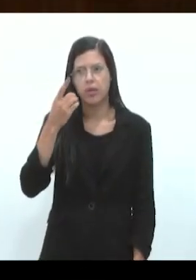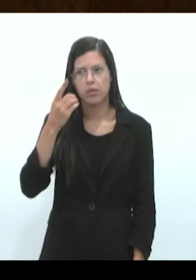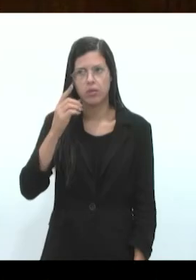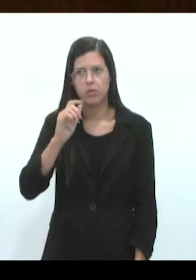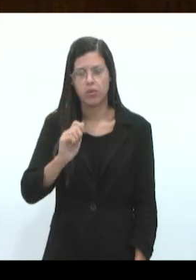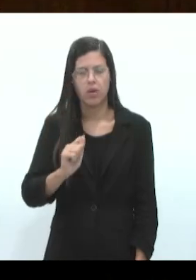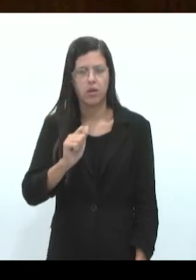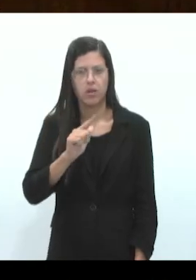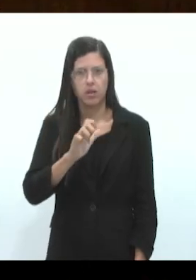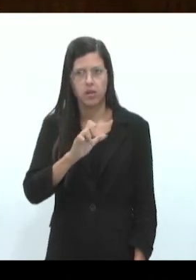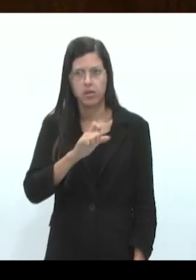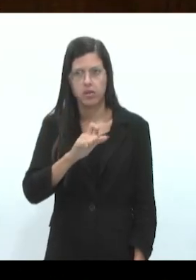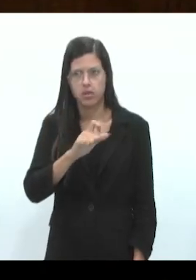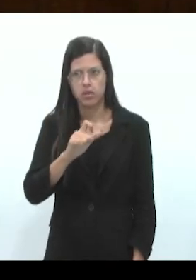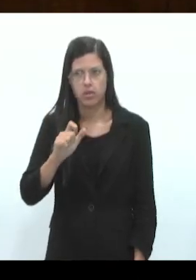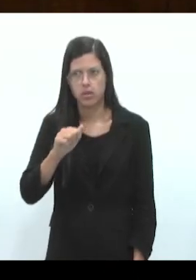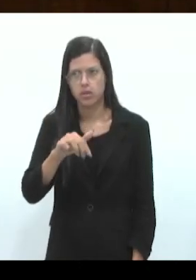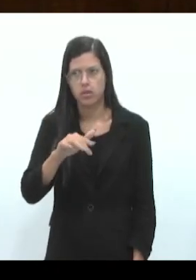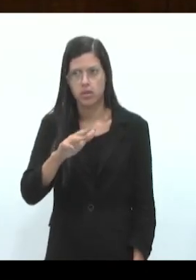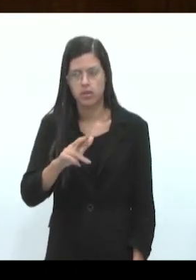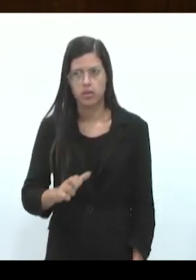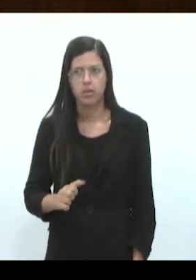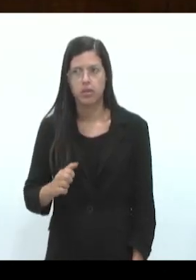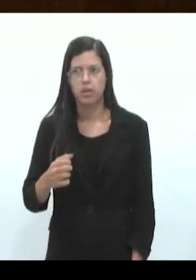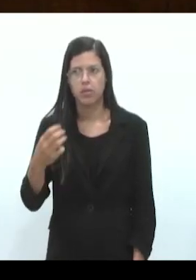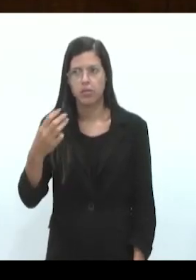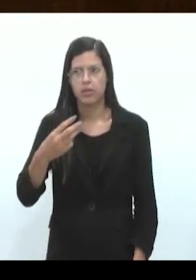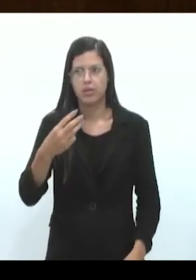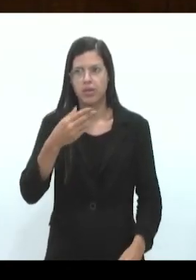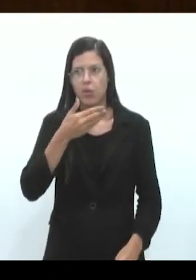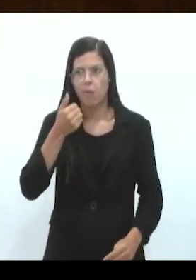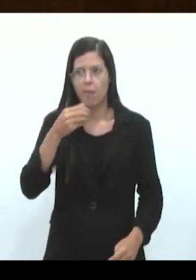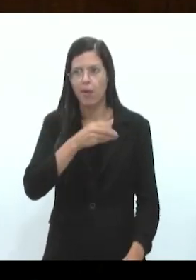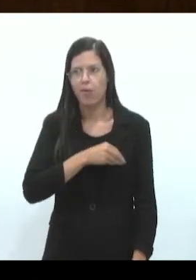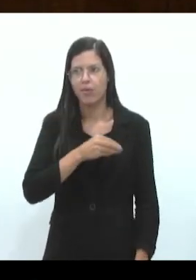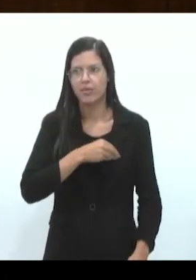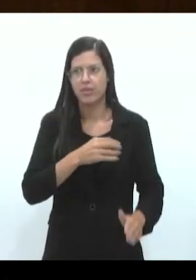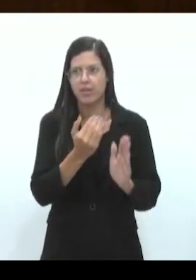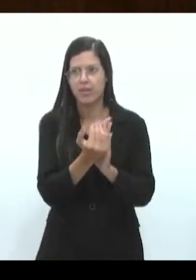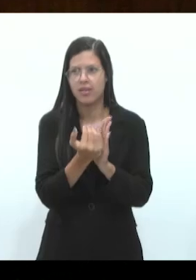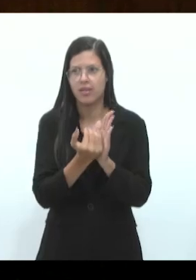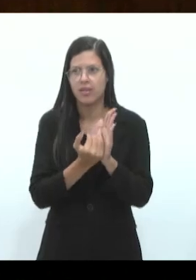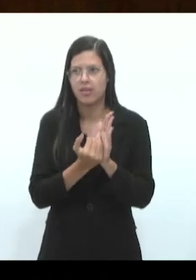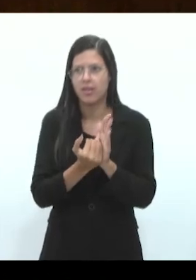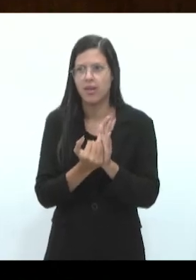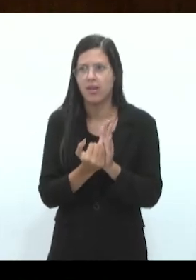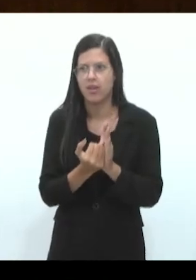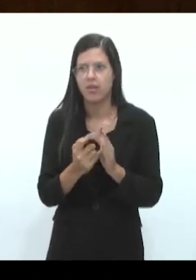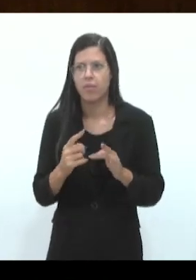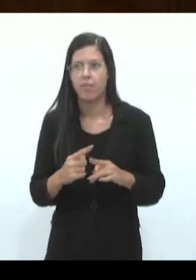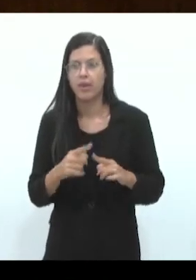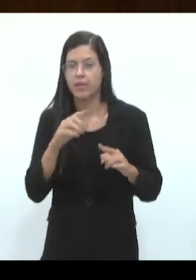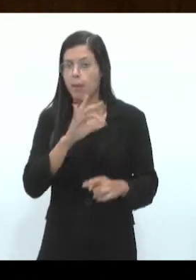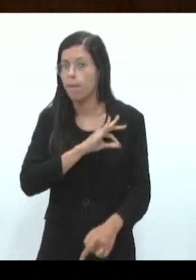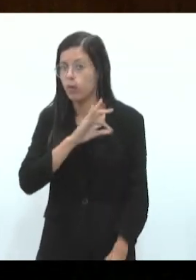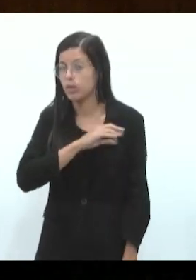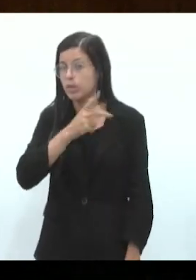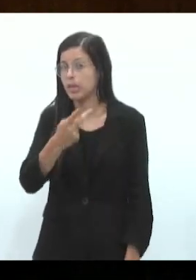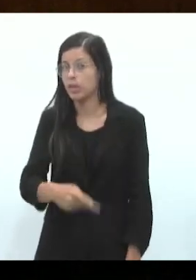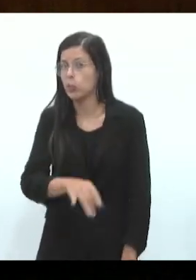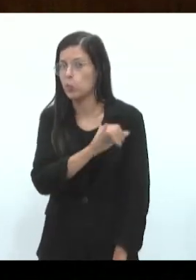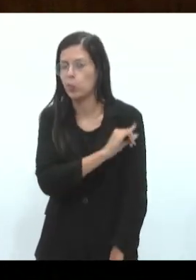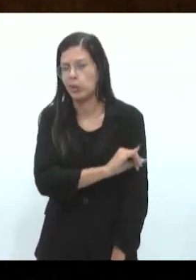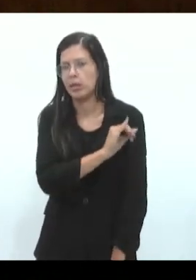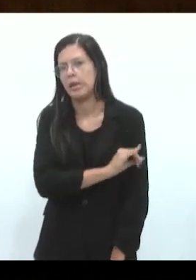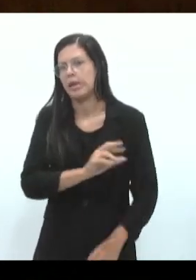o terceiro, não é isso? Terceiro melhor? Mas aqui é uma polícia que é ponto fora da curva. Ninguém enfrenta os vagabundos que a gente enfrenta.